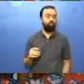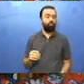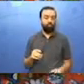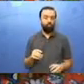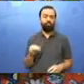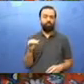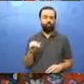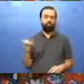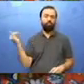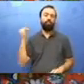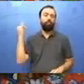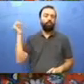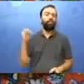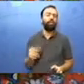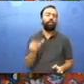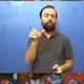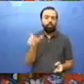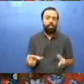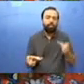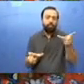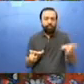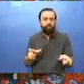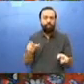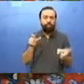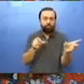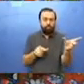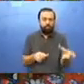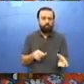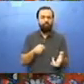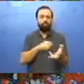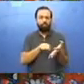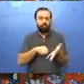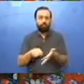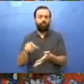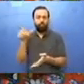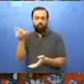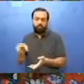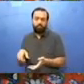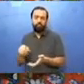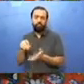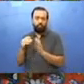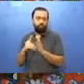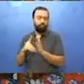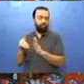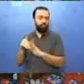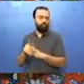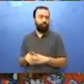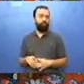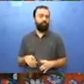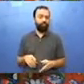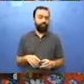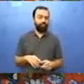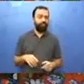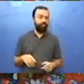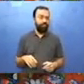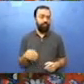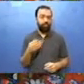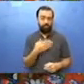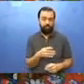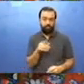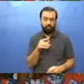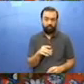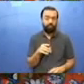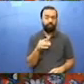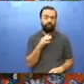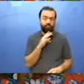e o ilustrador. Este livro foi escrito em forma de cordel. Vocês se lembram que nós já aprendemos um pouco sobre cordel